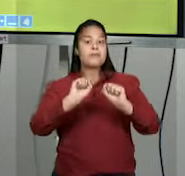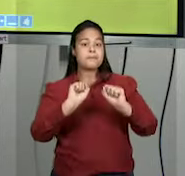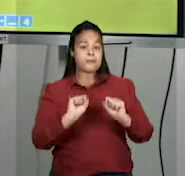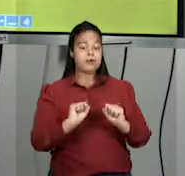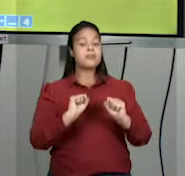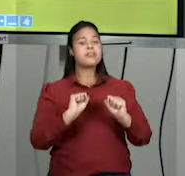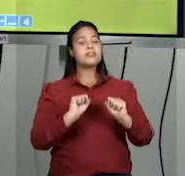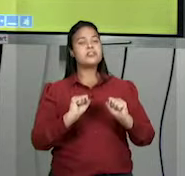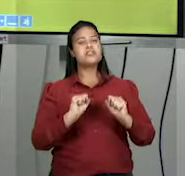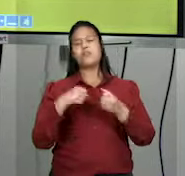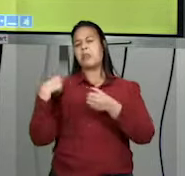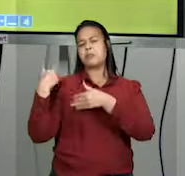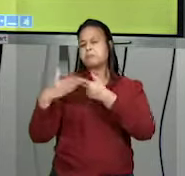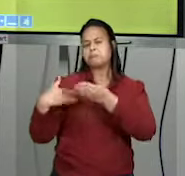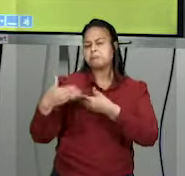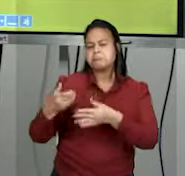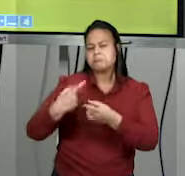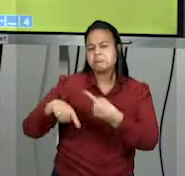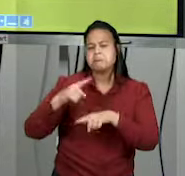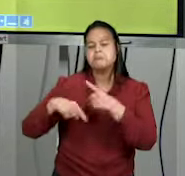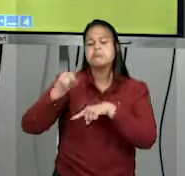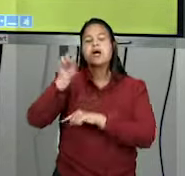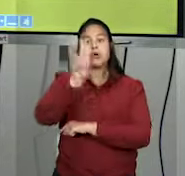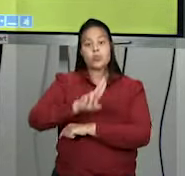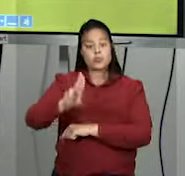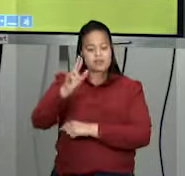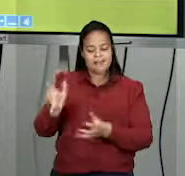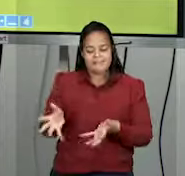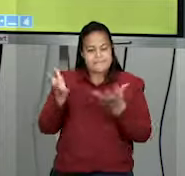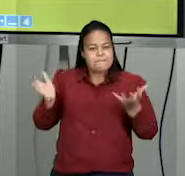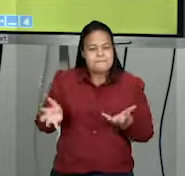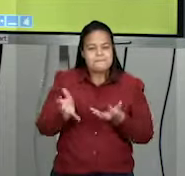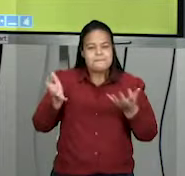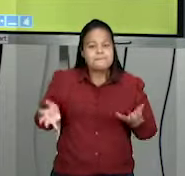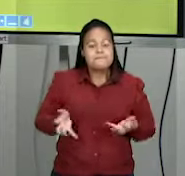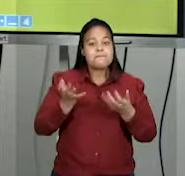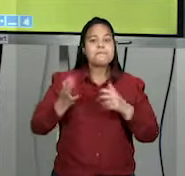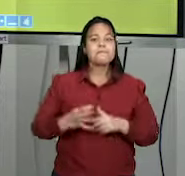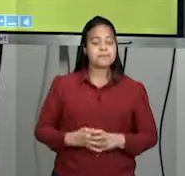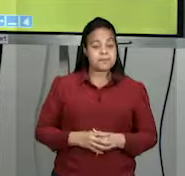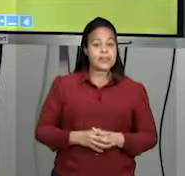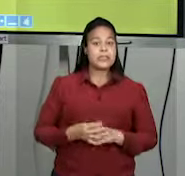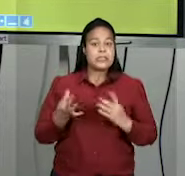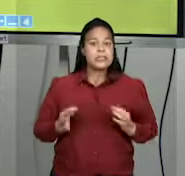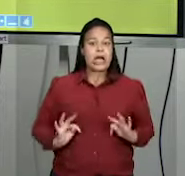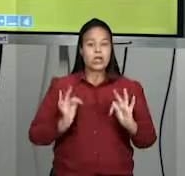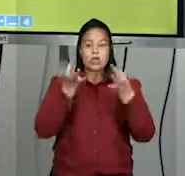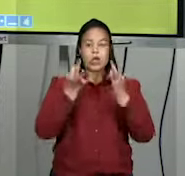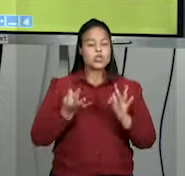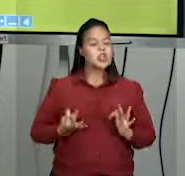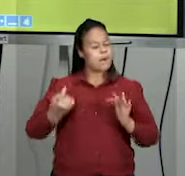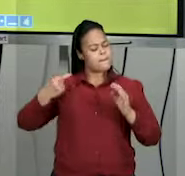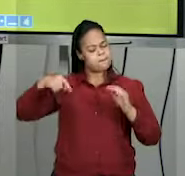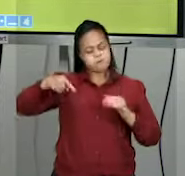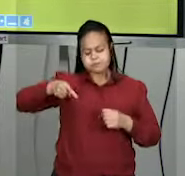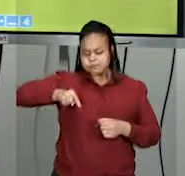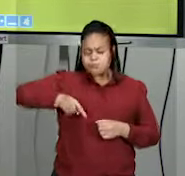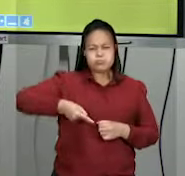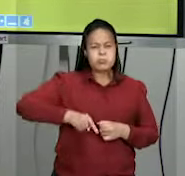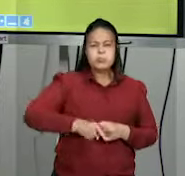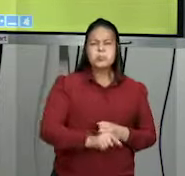desenvolver, que nós podemos usar. Então, a tecnologia vai muito além da